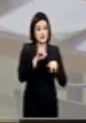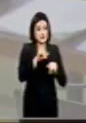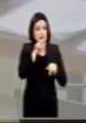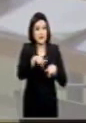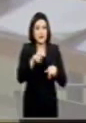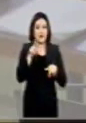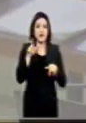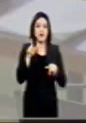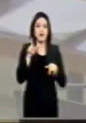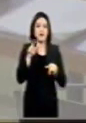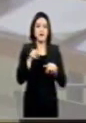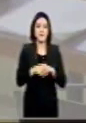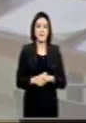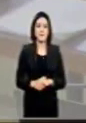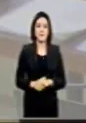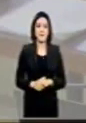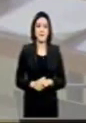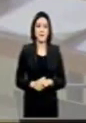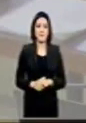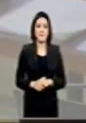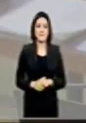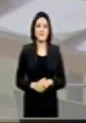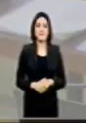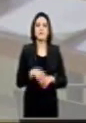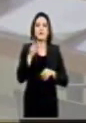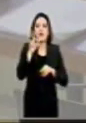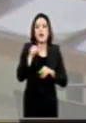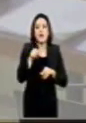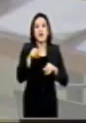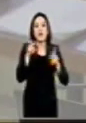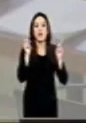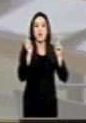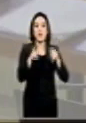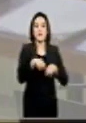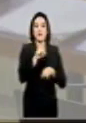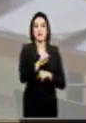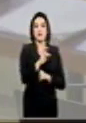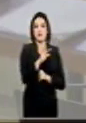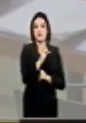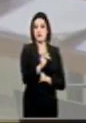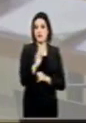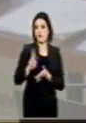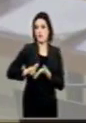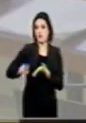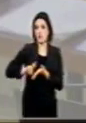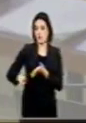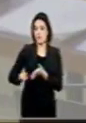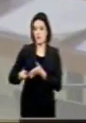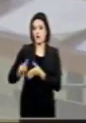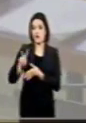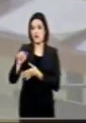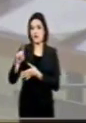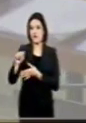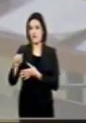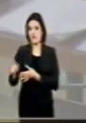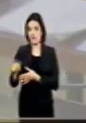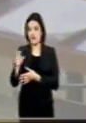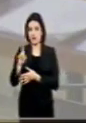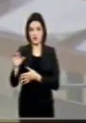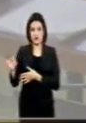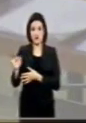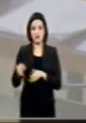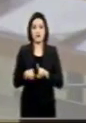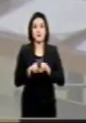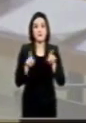tucur na competência desse Supremo Tribunal Federal. E, em segundo lugar, se no caso concreto foi